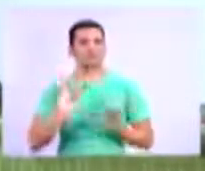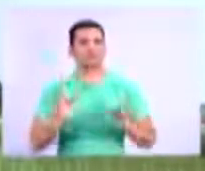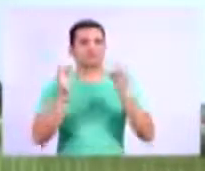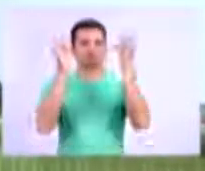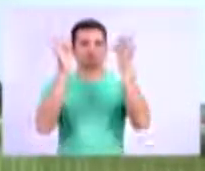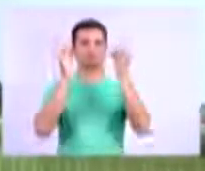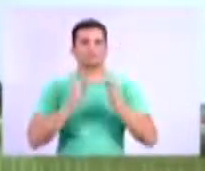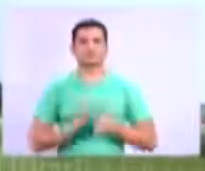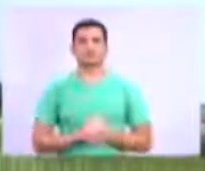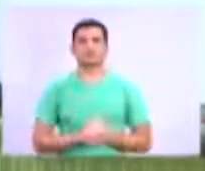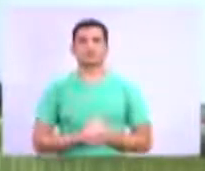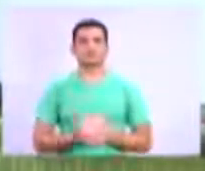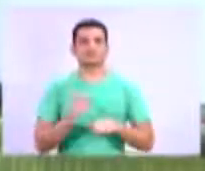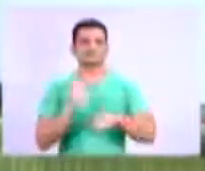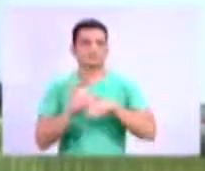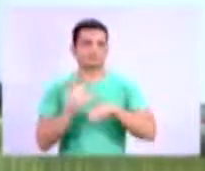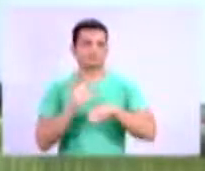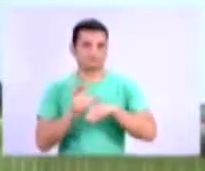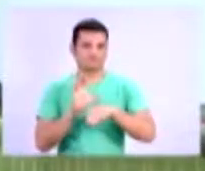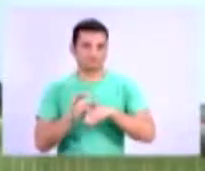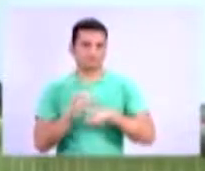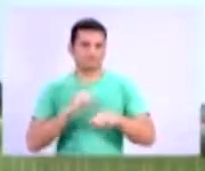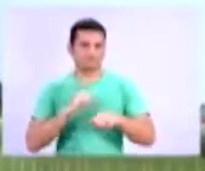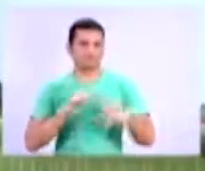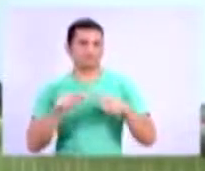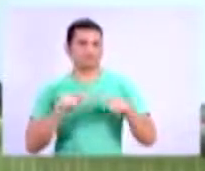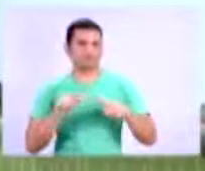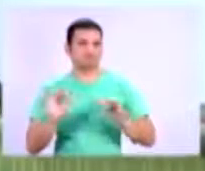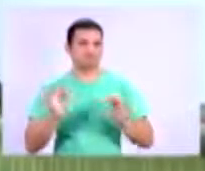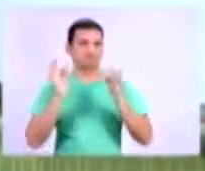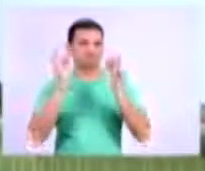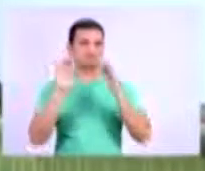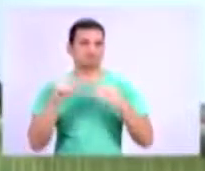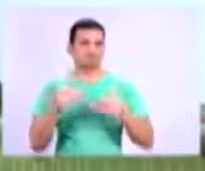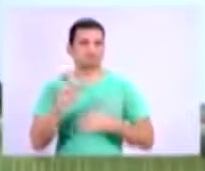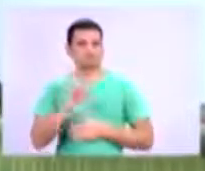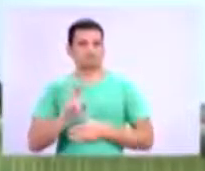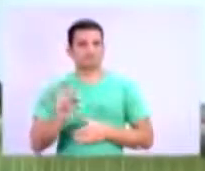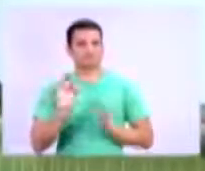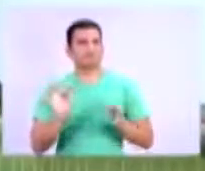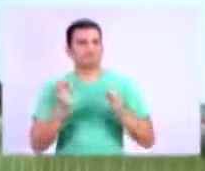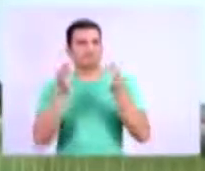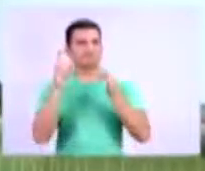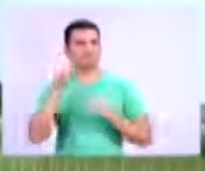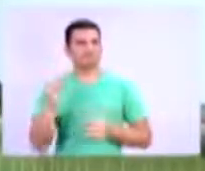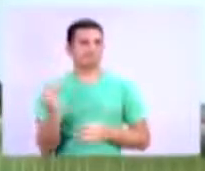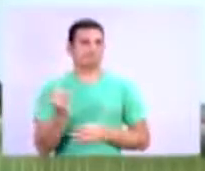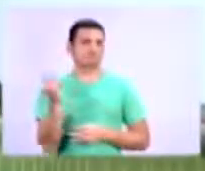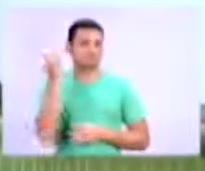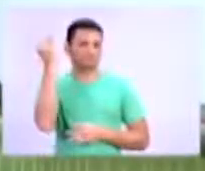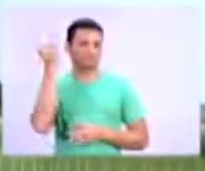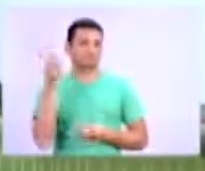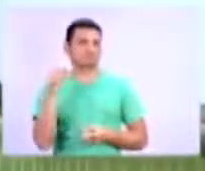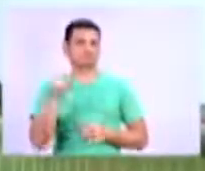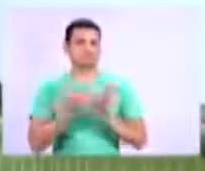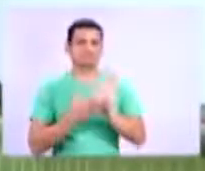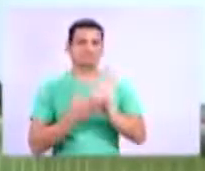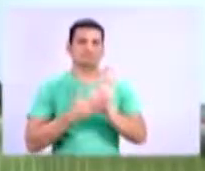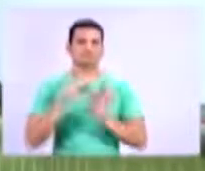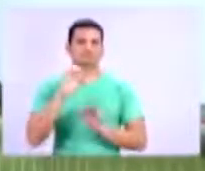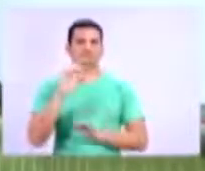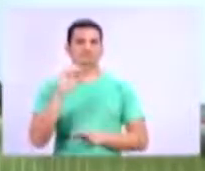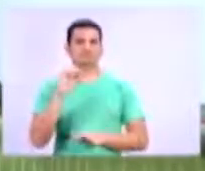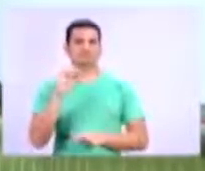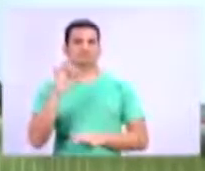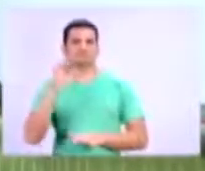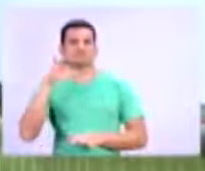né? O nosso curso trabalha muito com tecnologia. Então, o uso da tecnologia ele é fundamental para essa proposta da